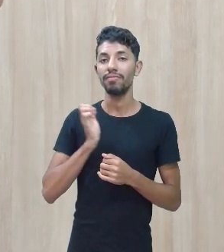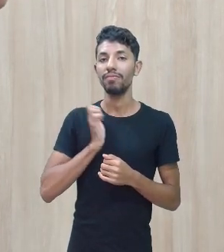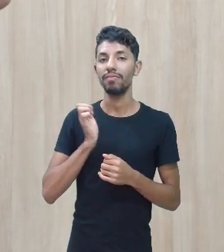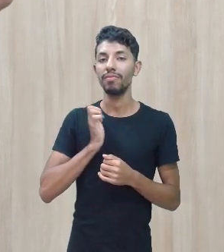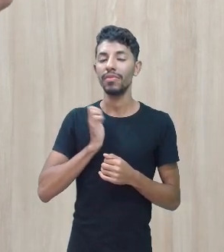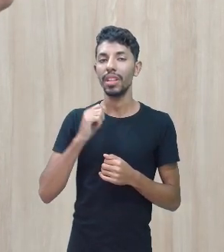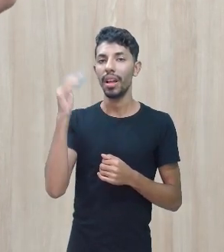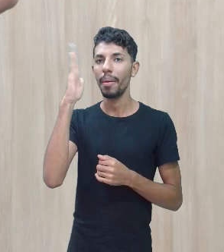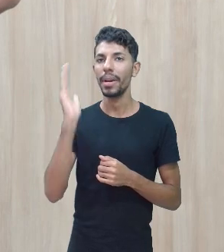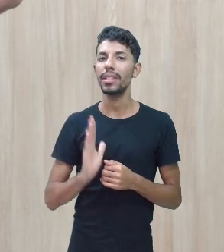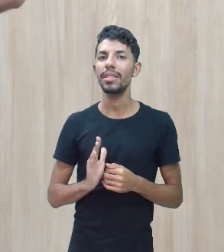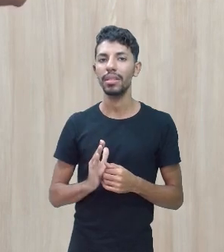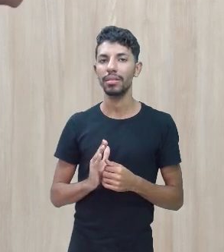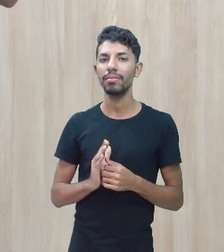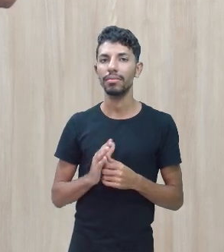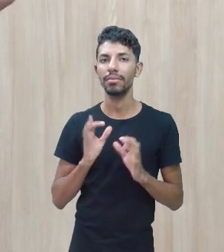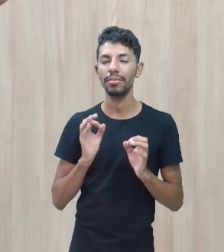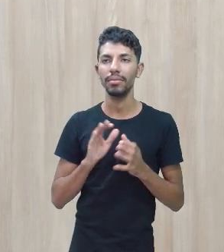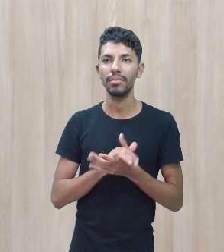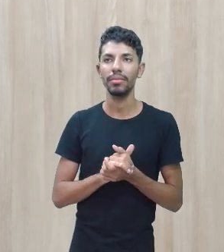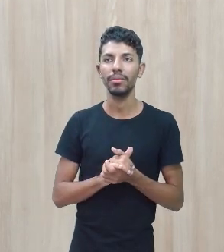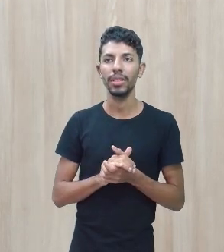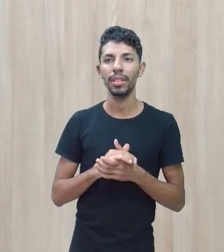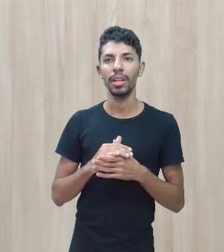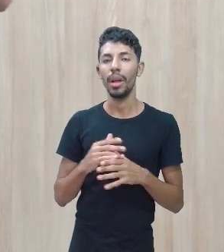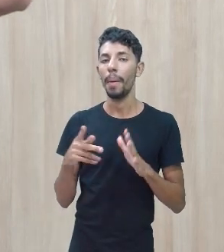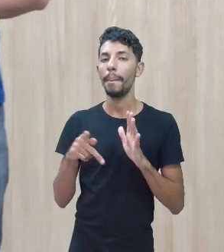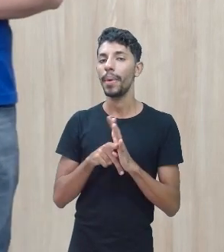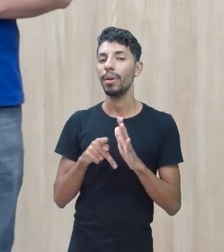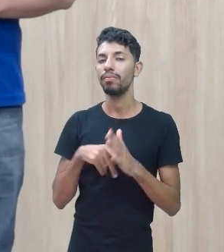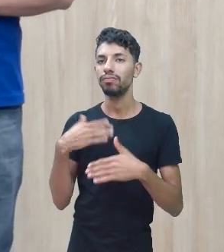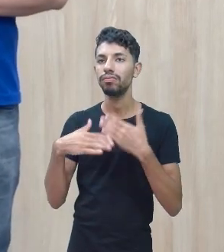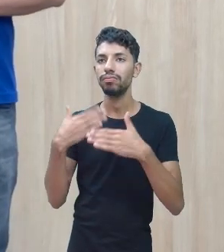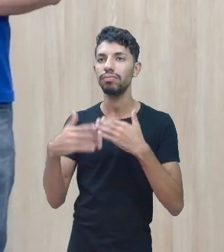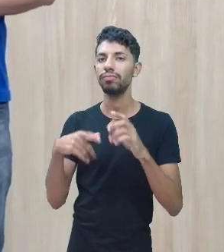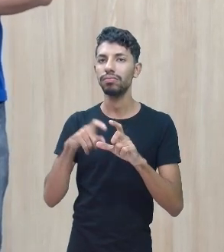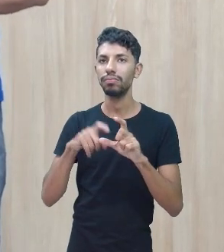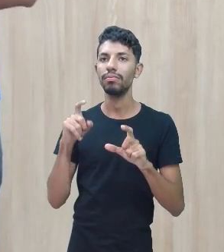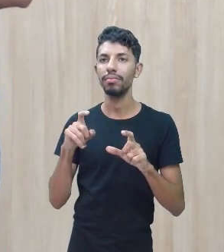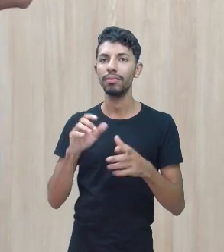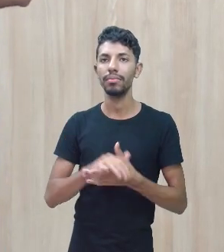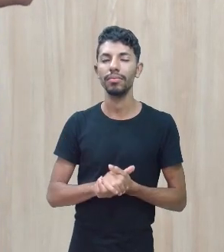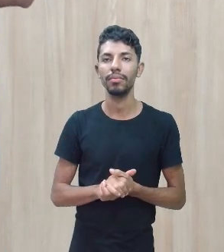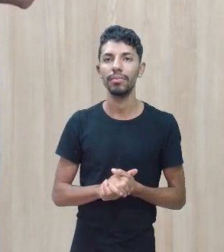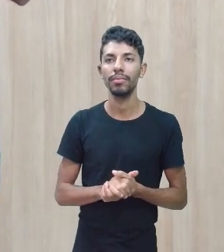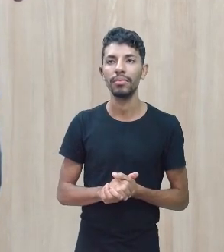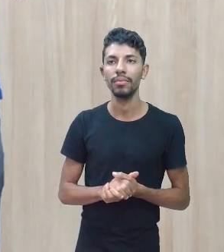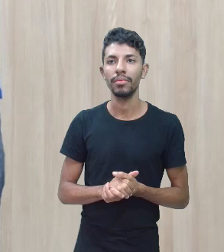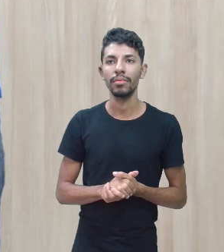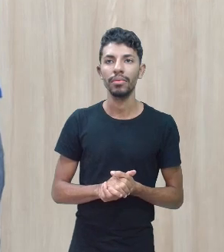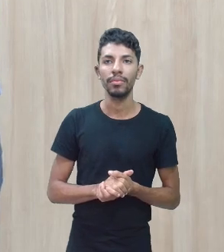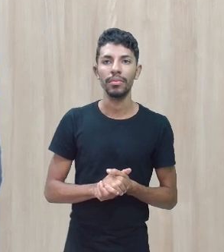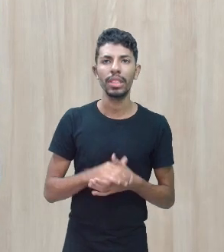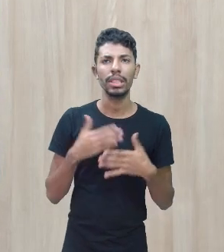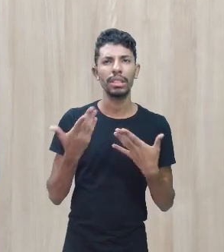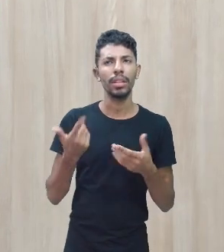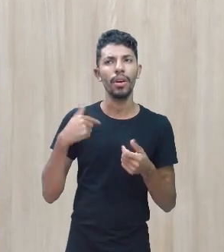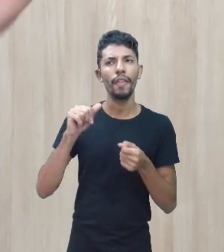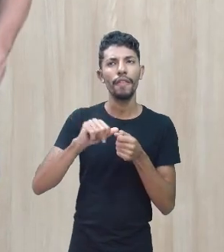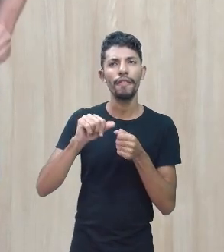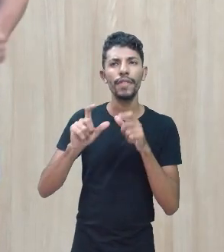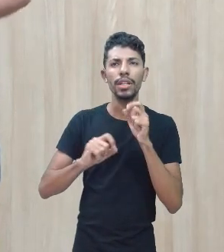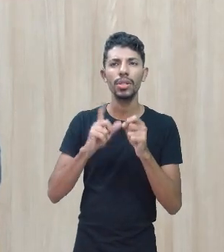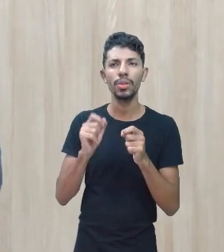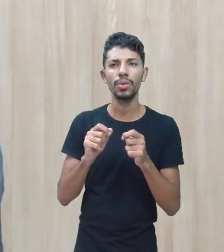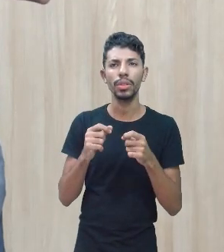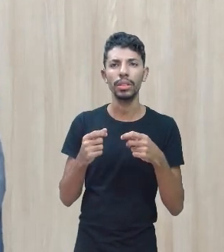pressão para encaminhar esse processo de independência. Então, gente, ó, eu fiz aqui, né, uma